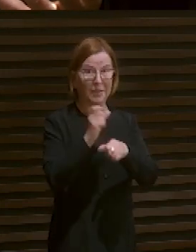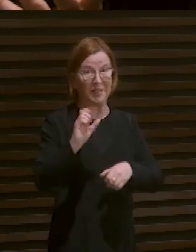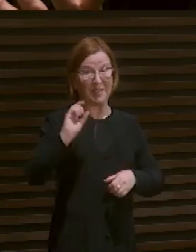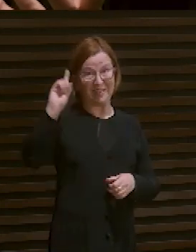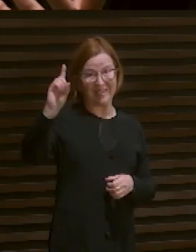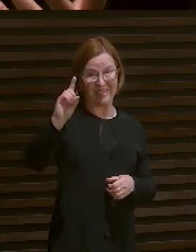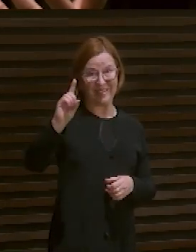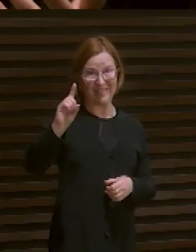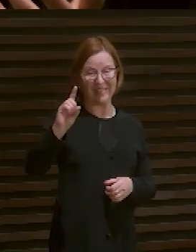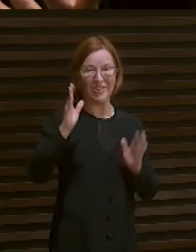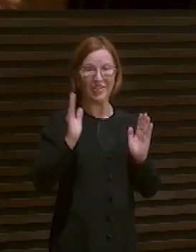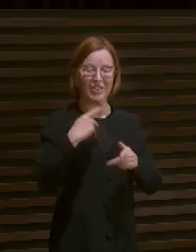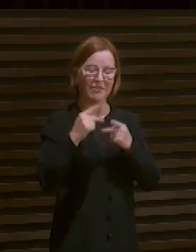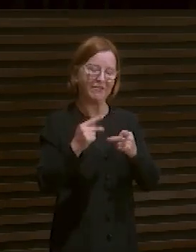1,